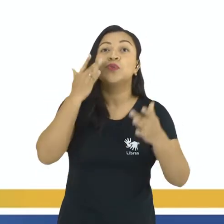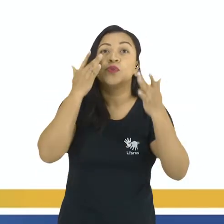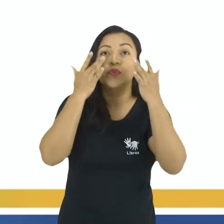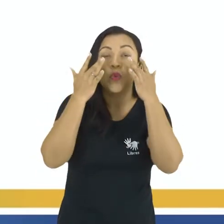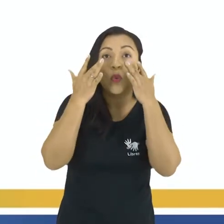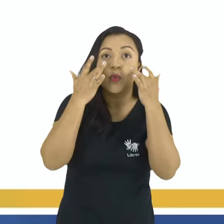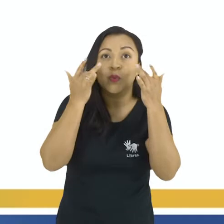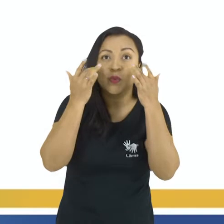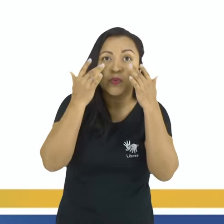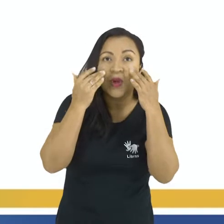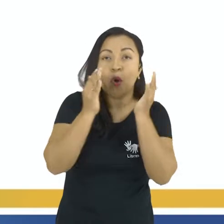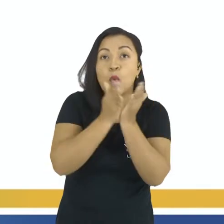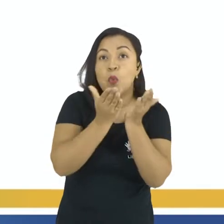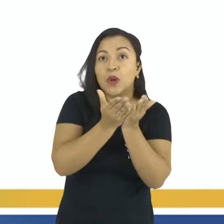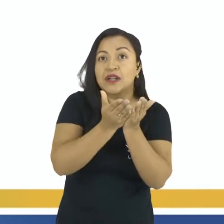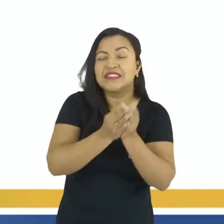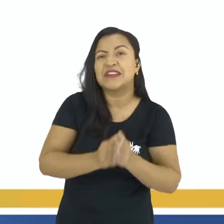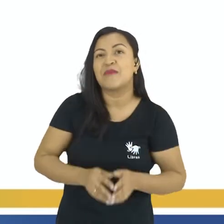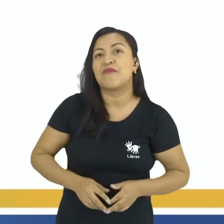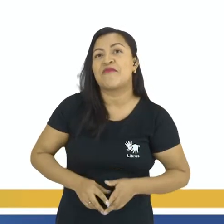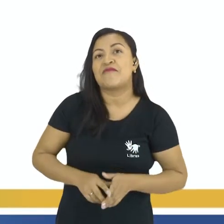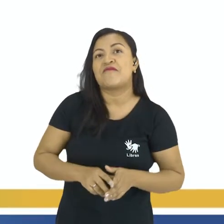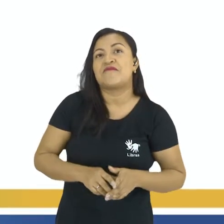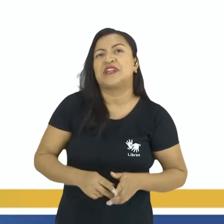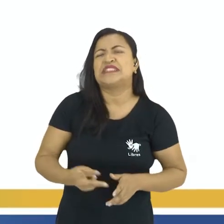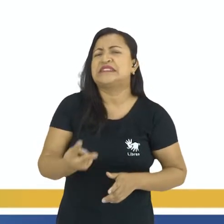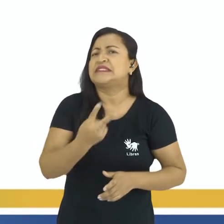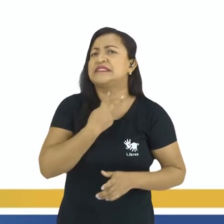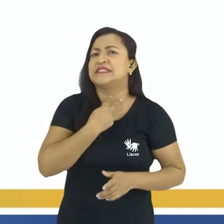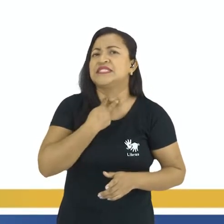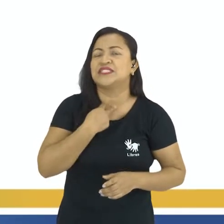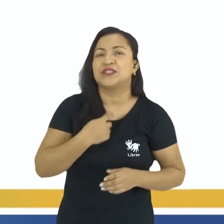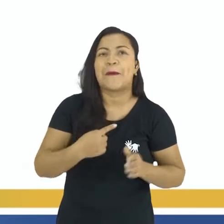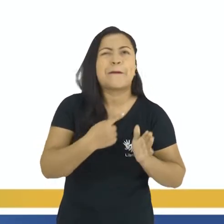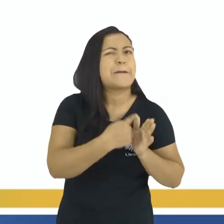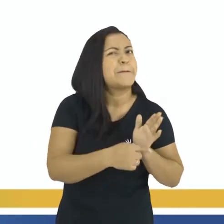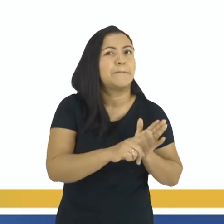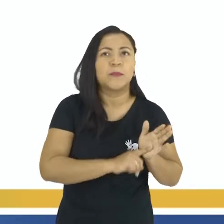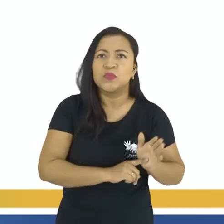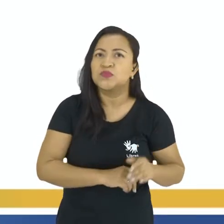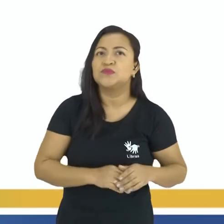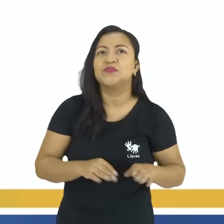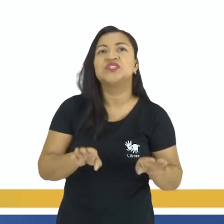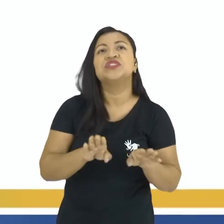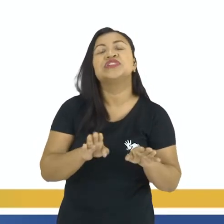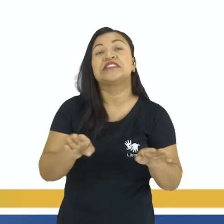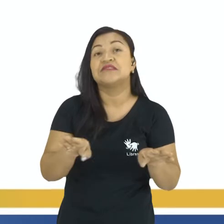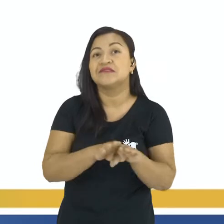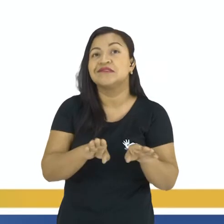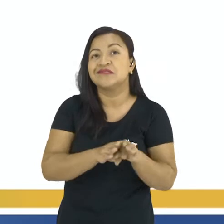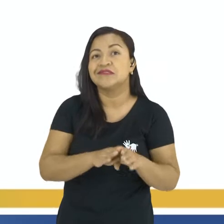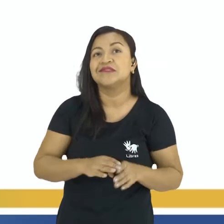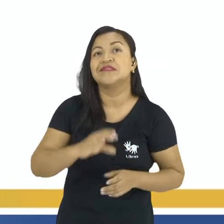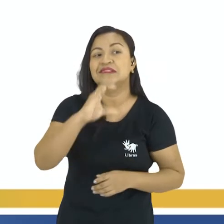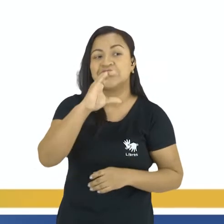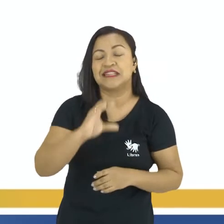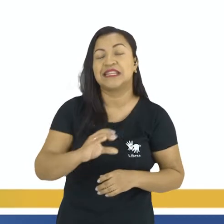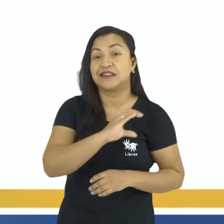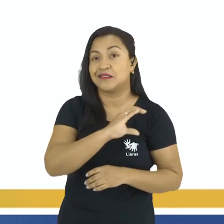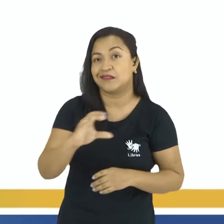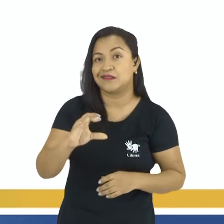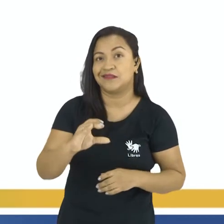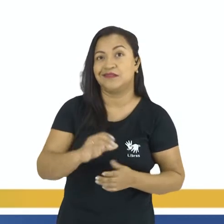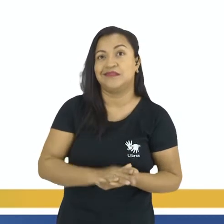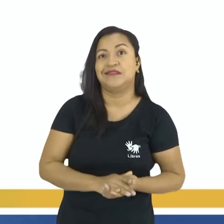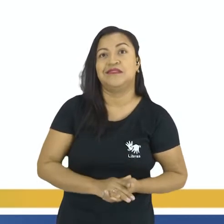foram proibidas pela Igreja Católica. Aqui nós temos alguns autores bem conhecidos, famosos, que tiveram suas publicações,